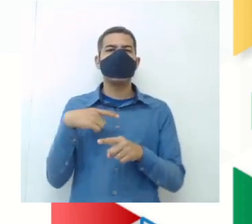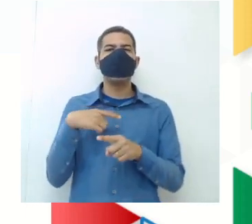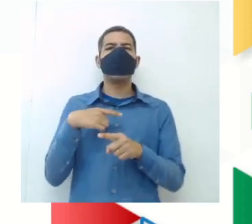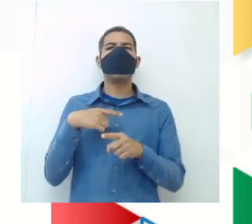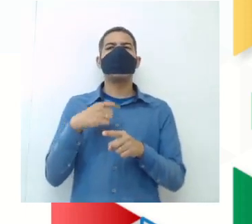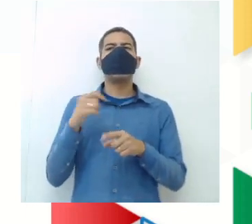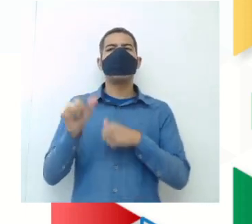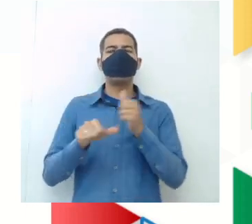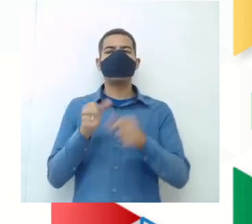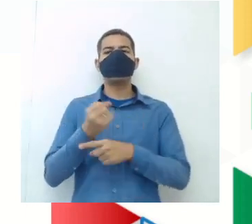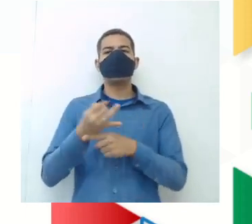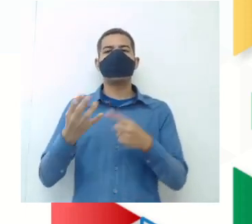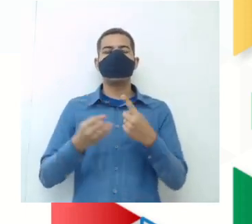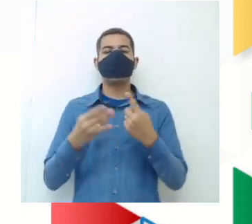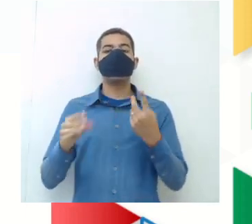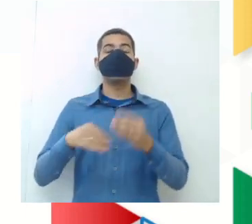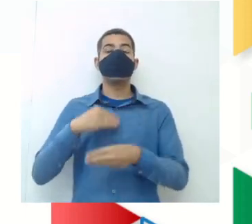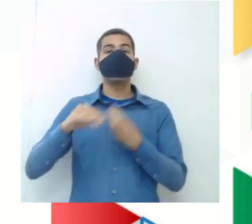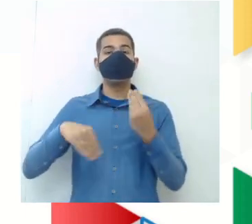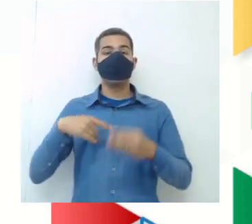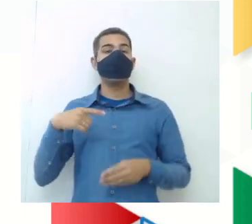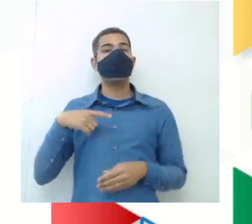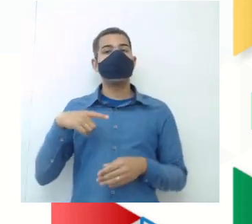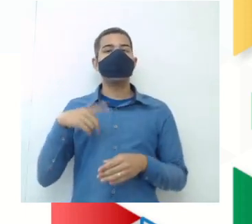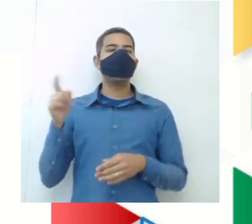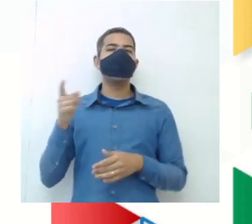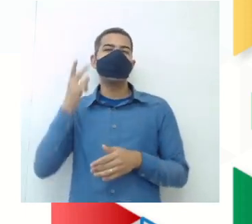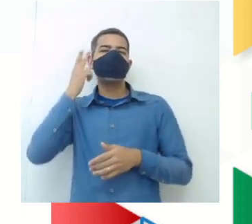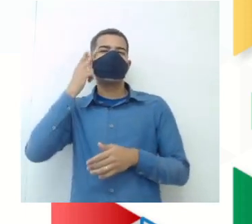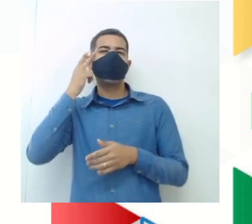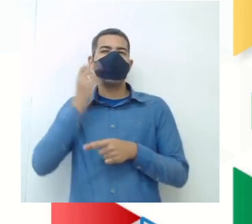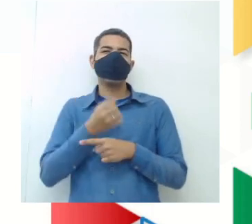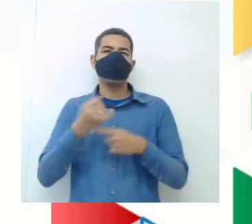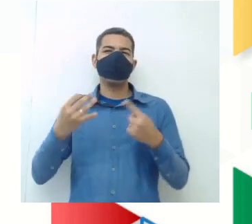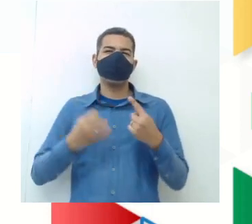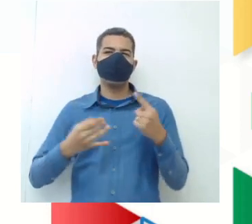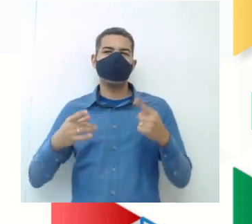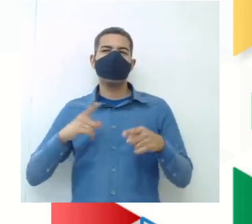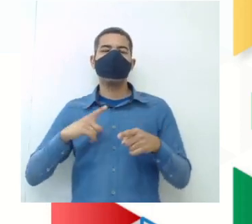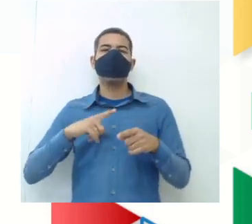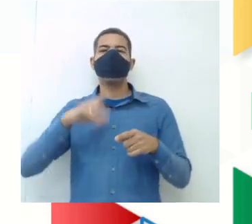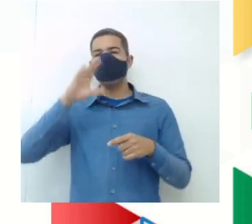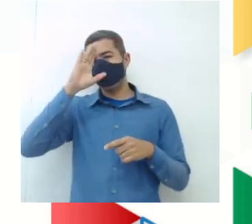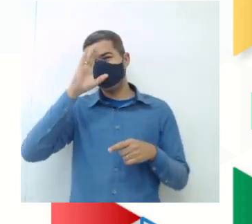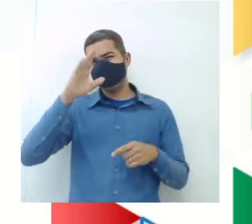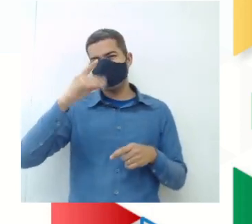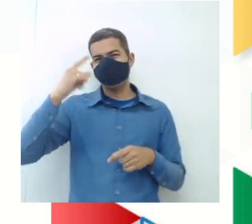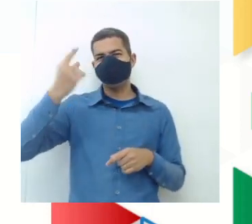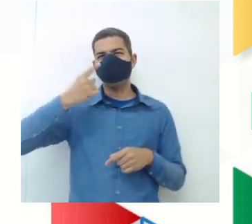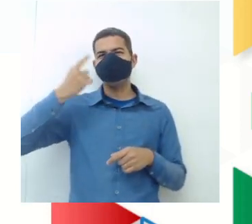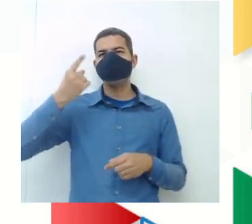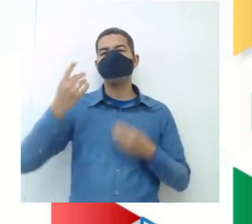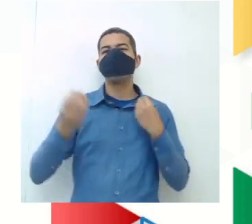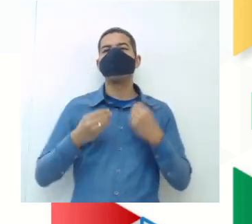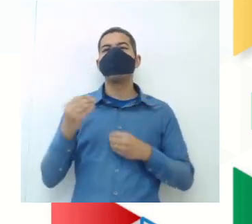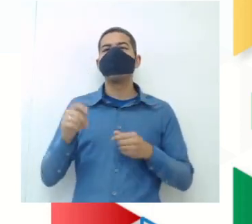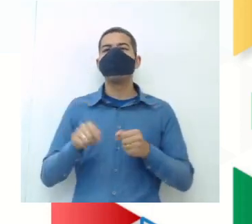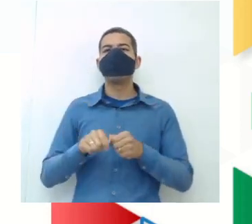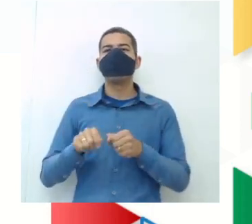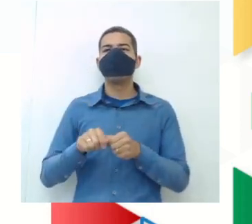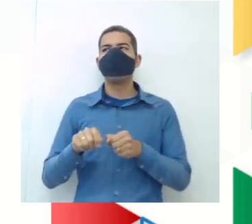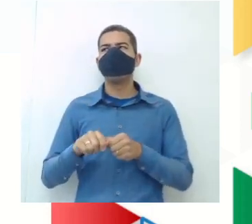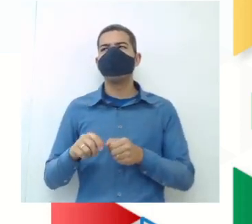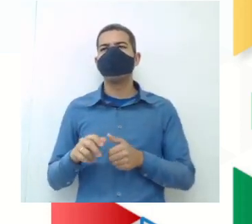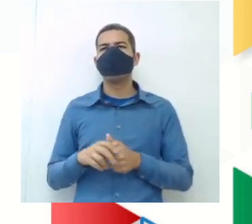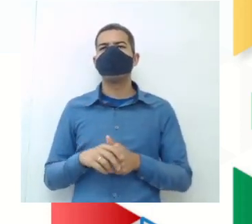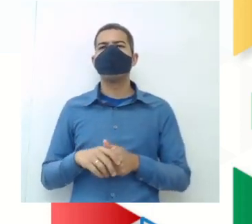fração mista em uma fração comum. É a primeira coisa que eu vou fazer, tá? Para depois eu fazer o